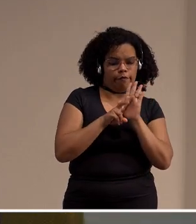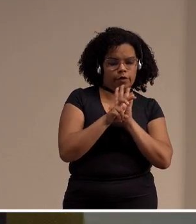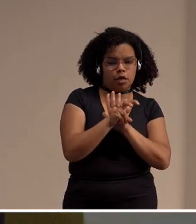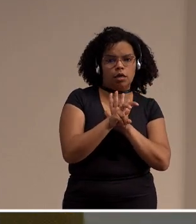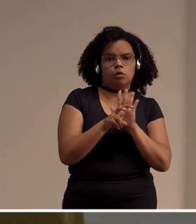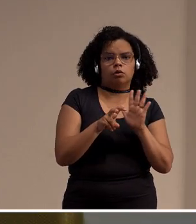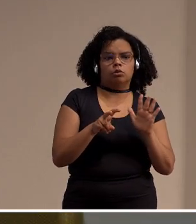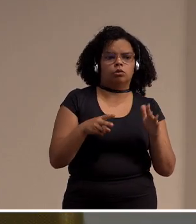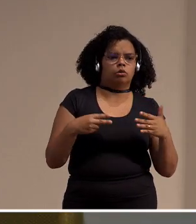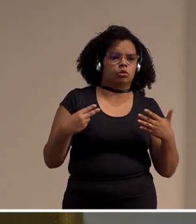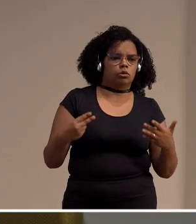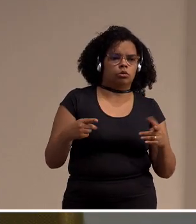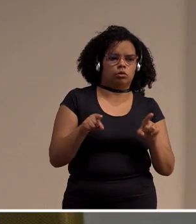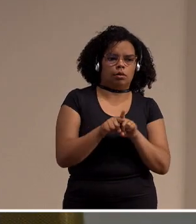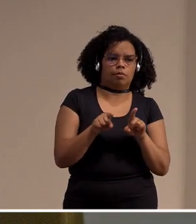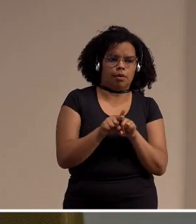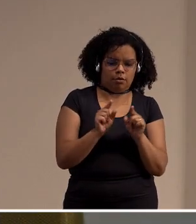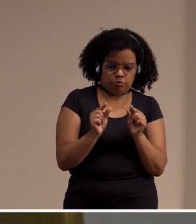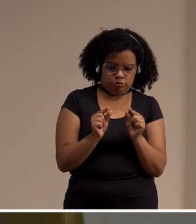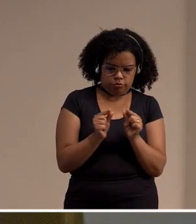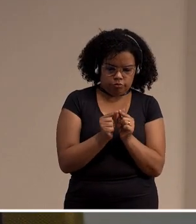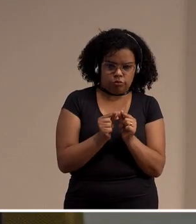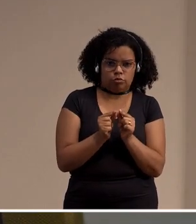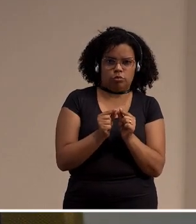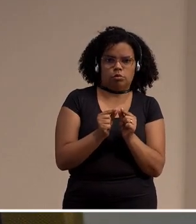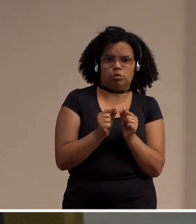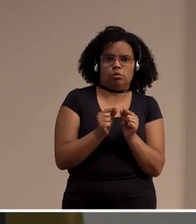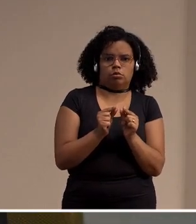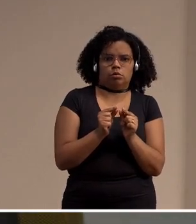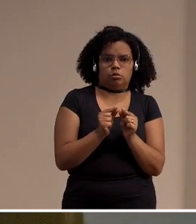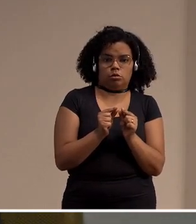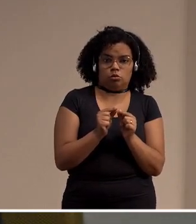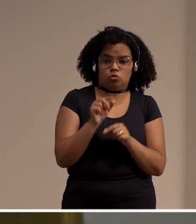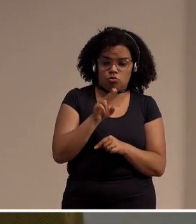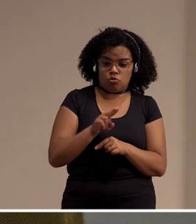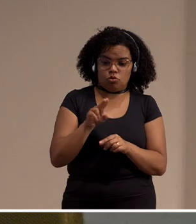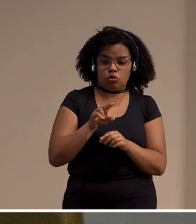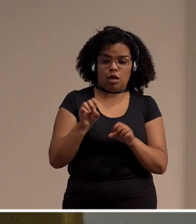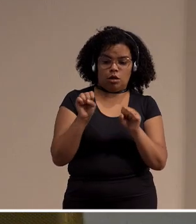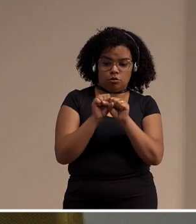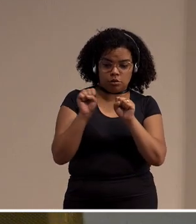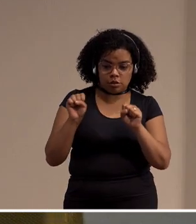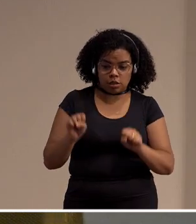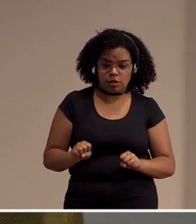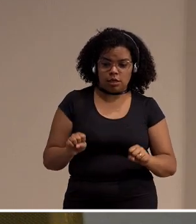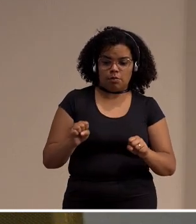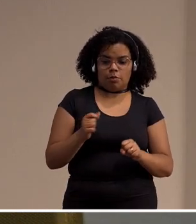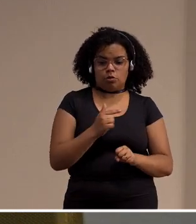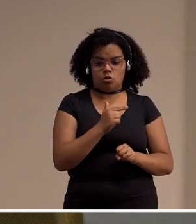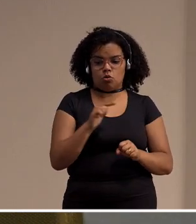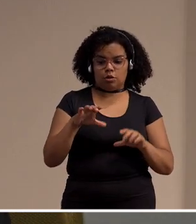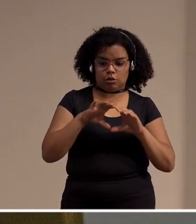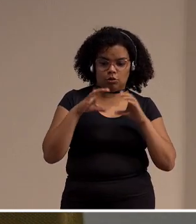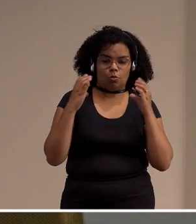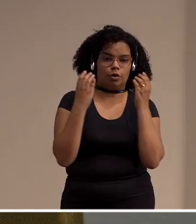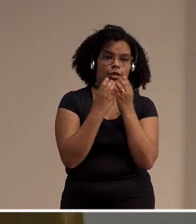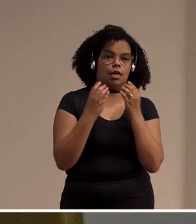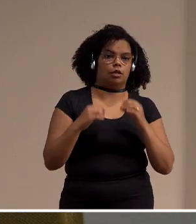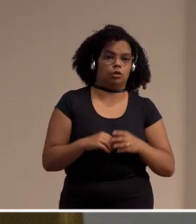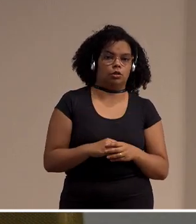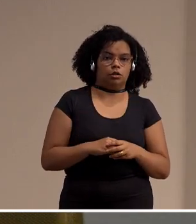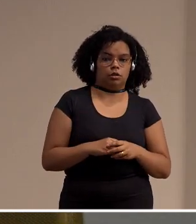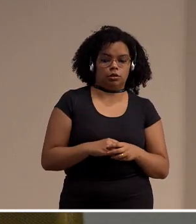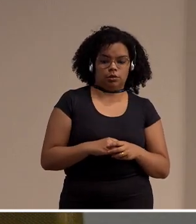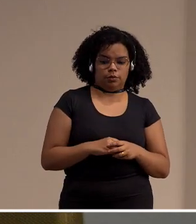os nano-organismos sendo usados de maneira novamente sistemática, só que para atingir outras comunidades, né? Claro, sempre as